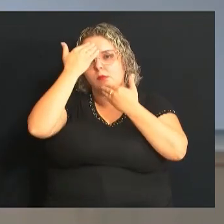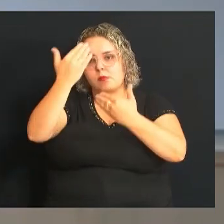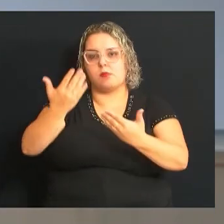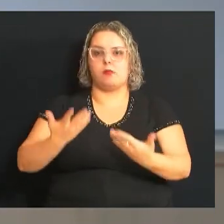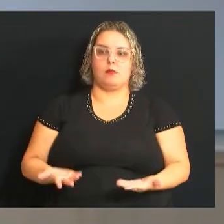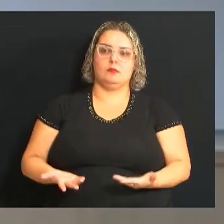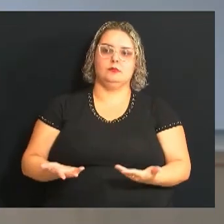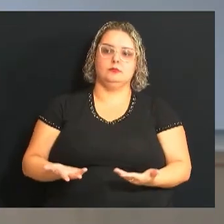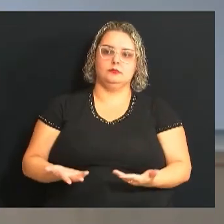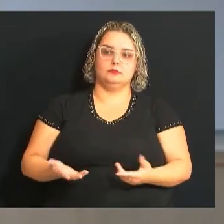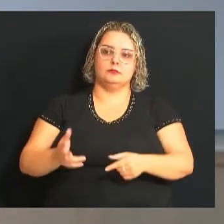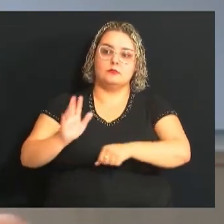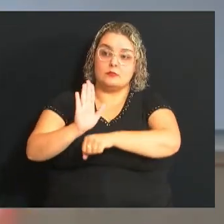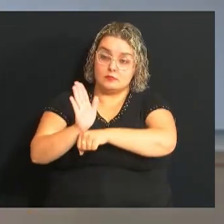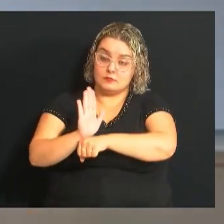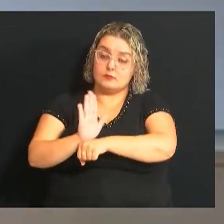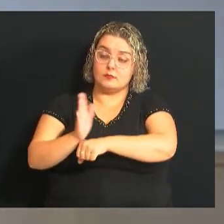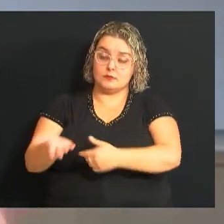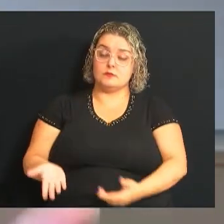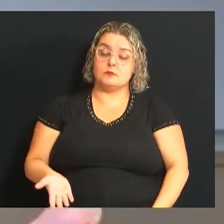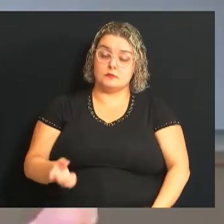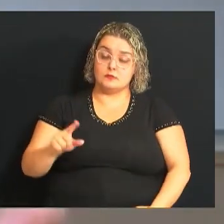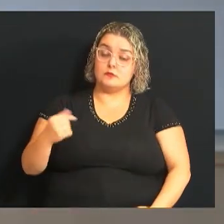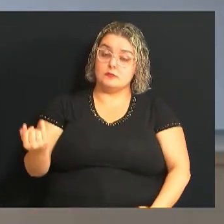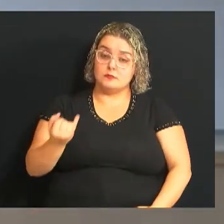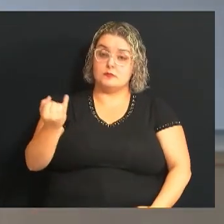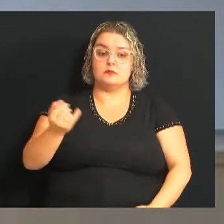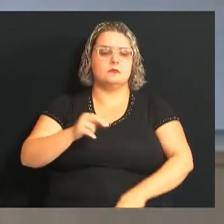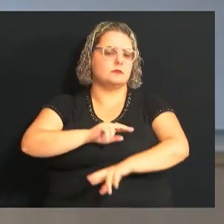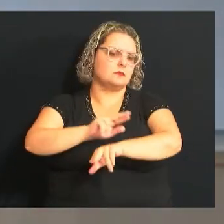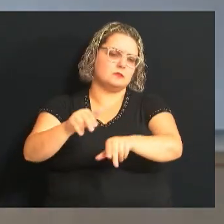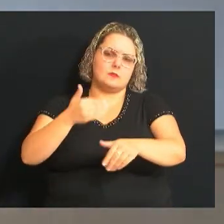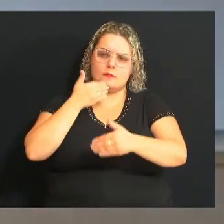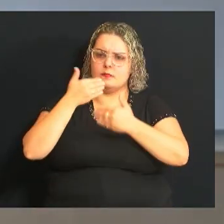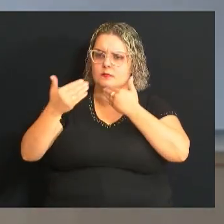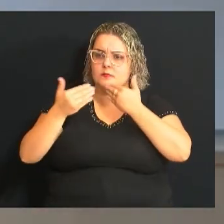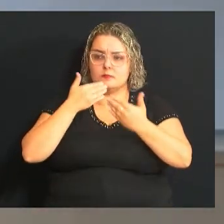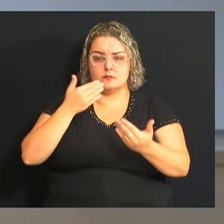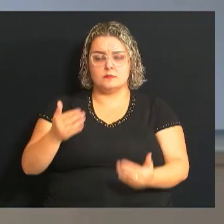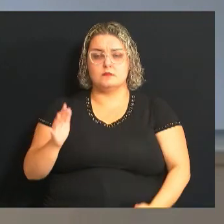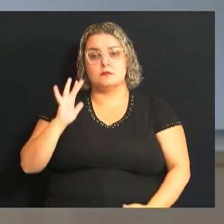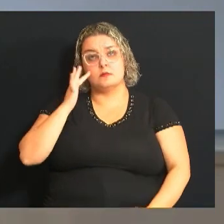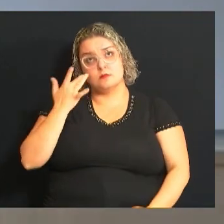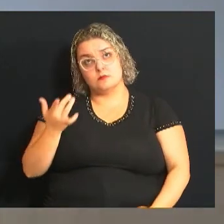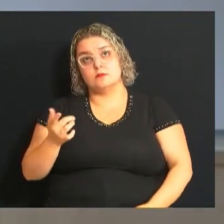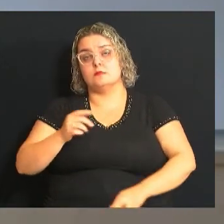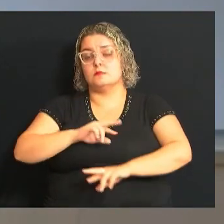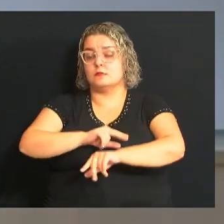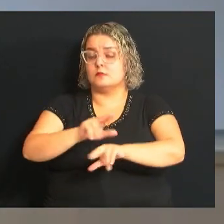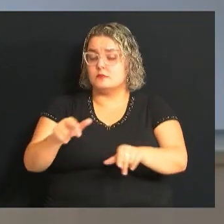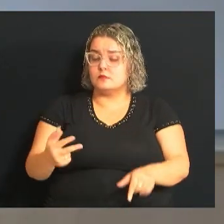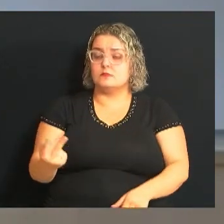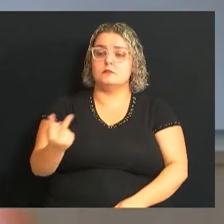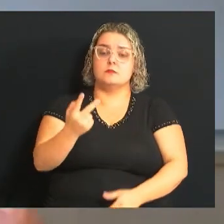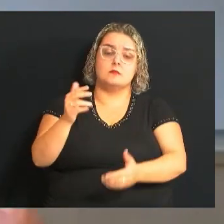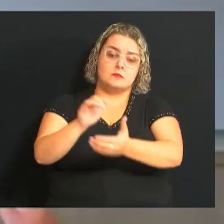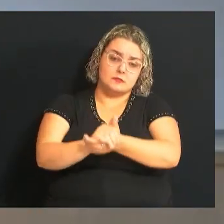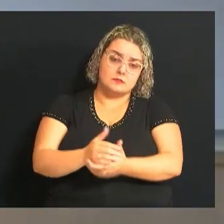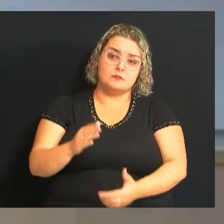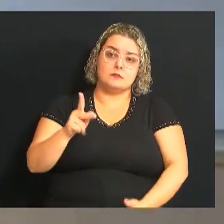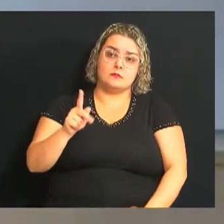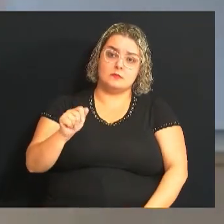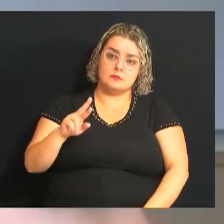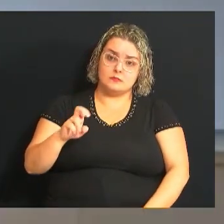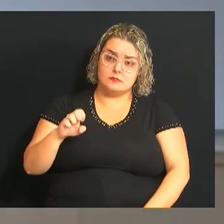vídeo. Interessante isso, né? Então, tem vários pedidos, né? O desafio, eu acho que para eles e para muitos casais parentais, é transformar